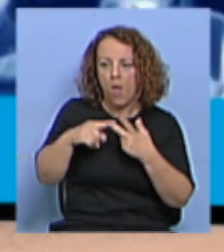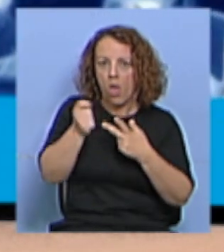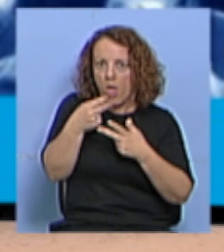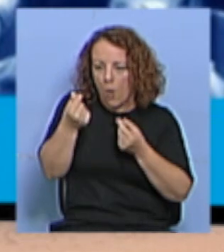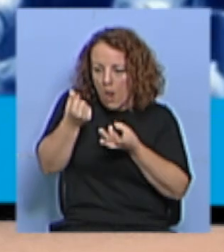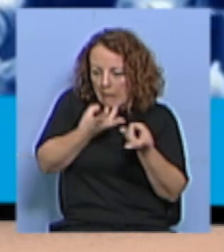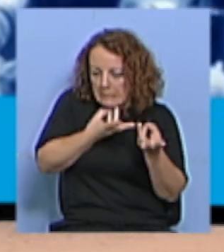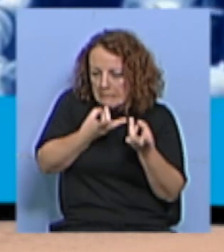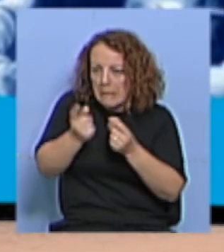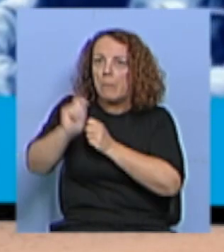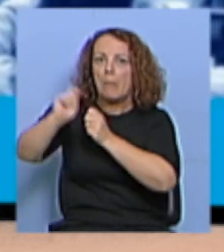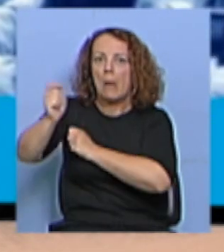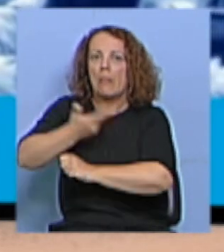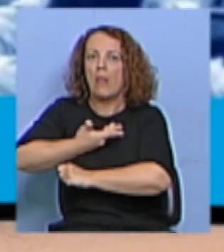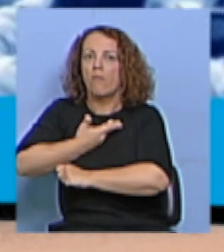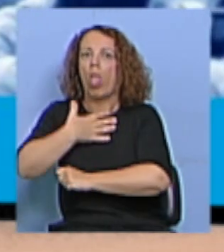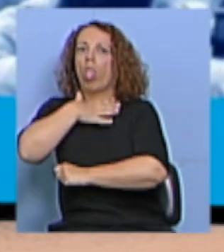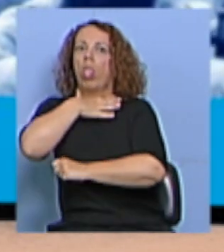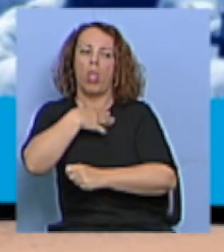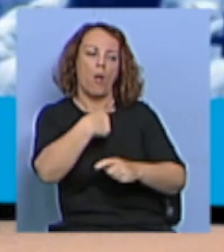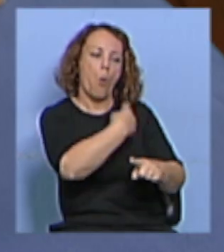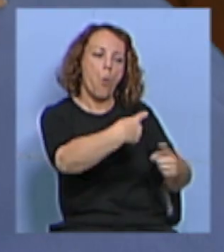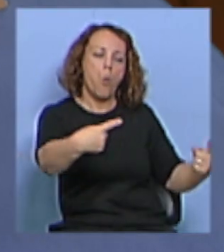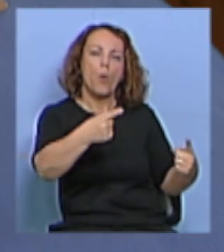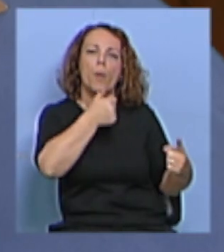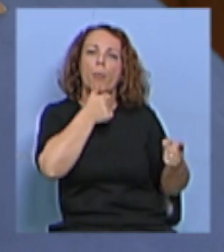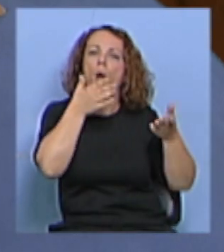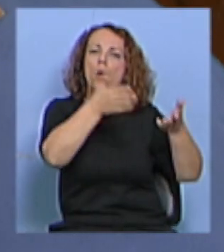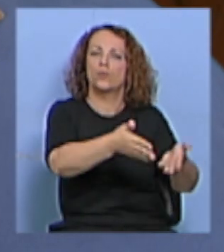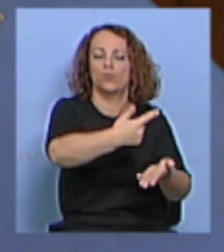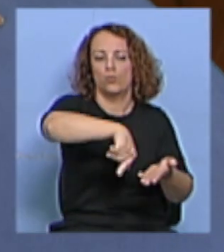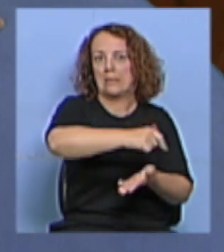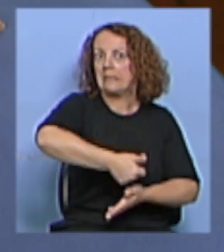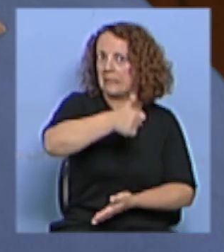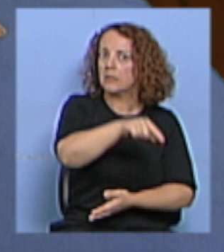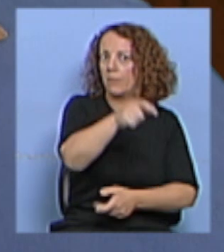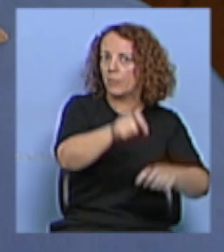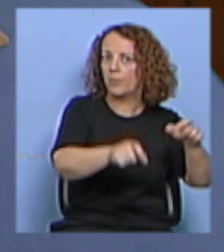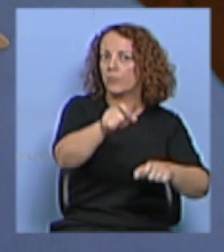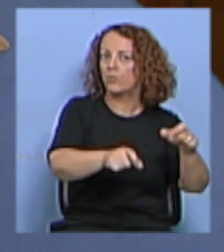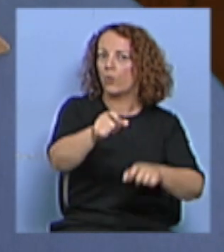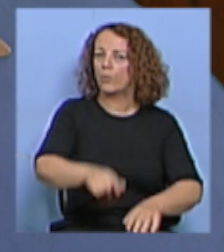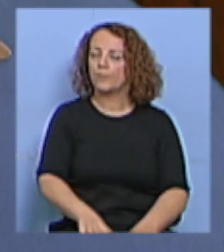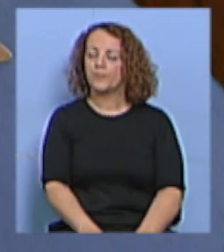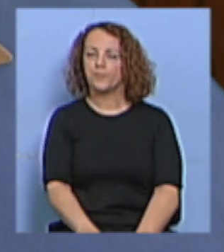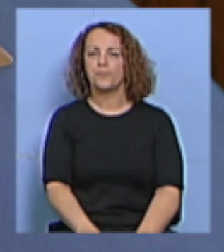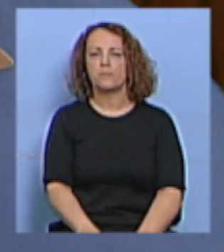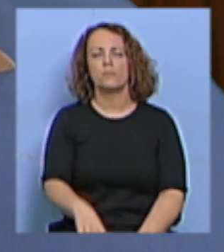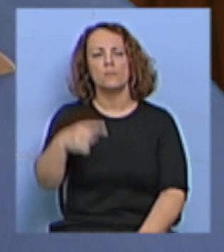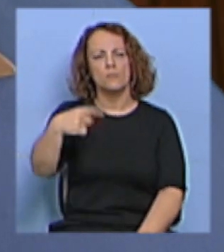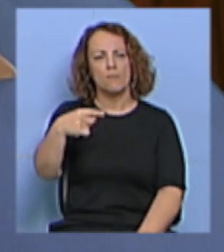estes países para poderem se focar naquilo que as populações precisam agora. Há